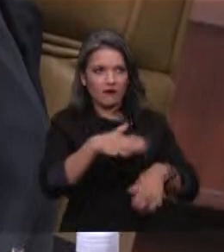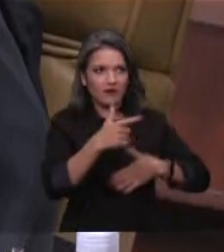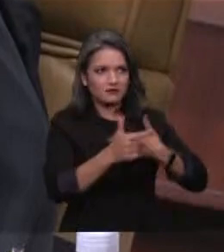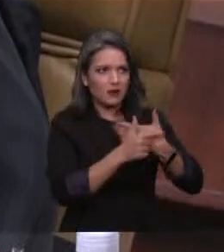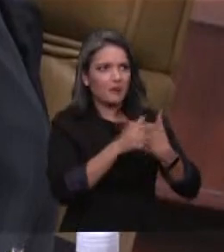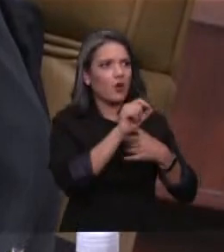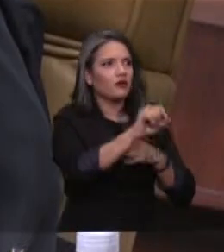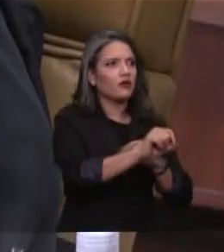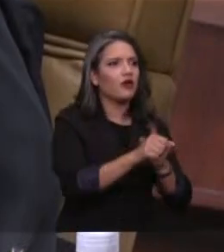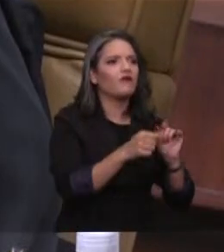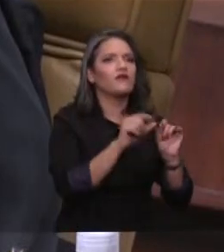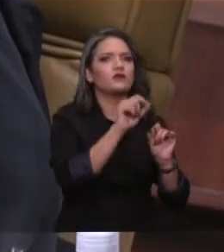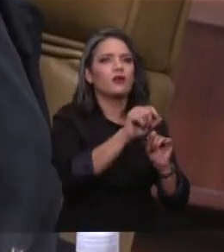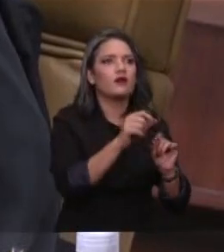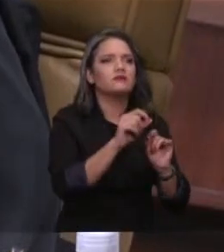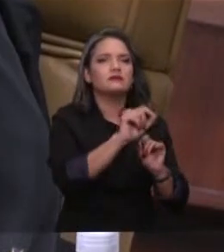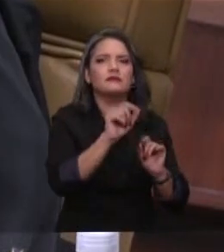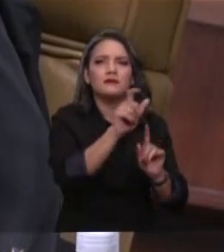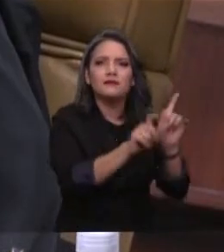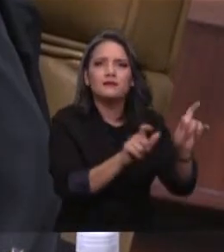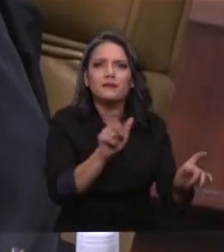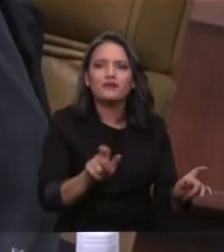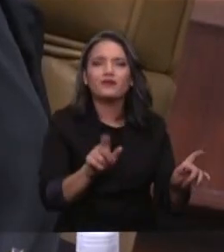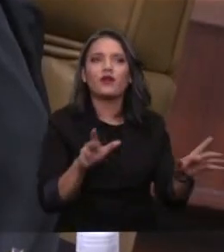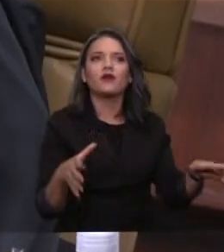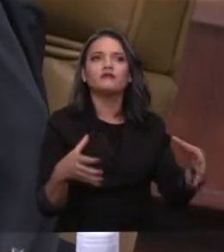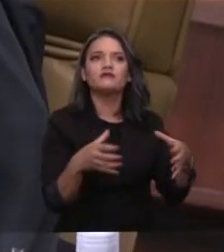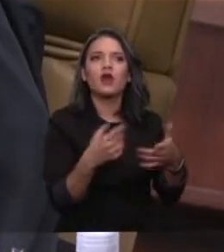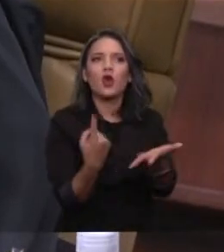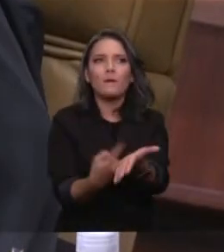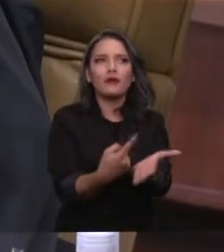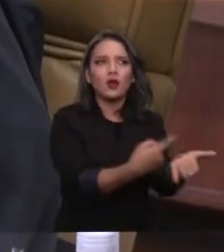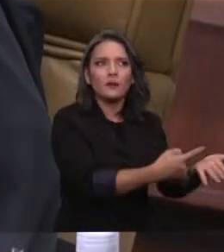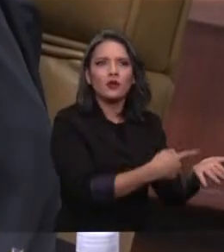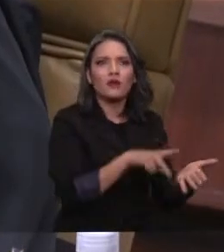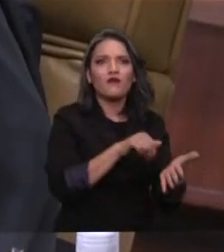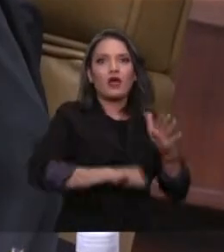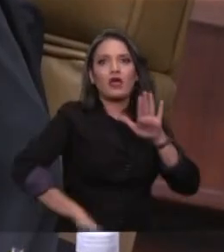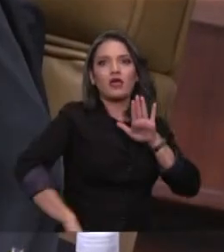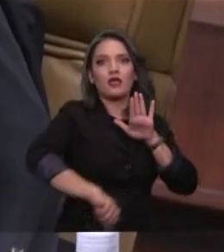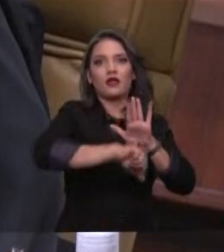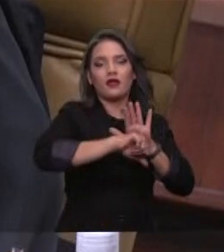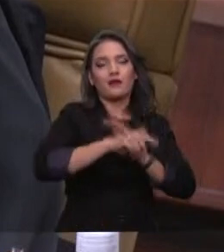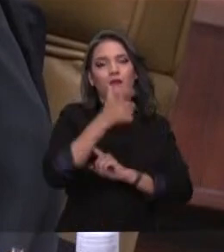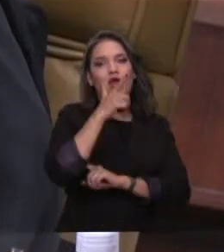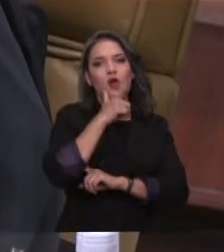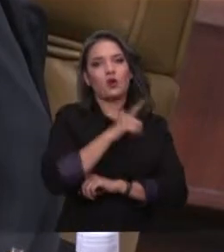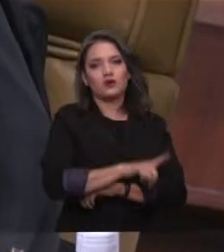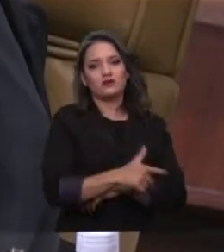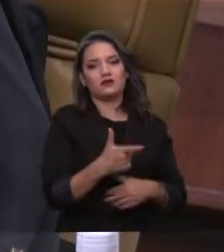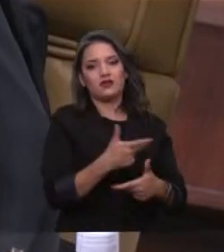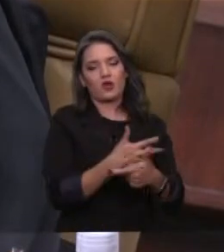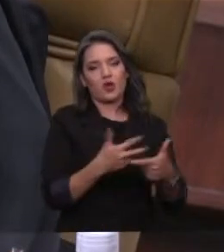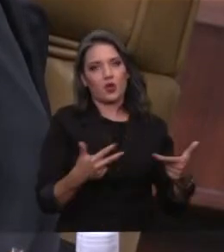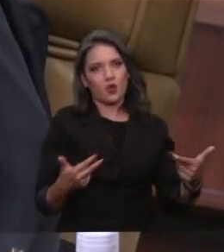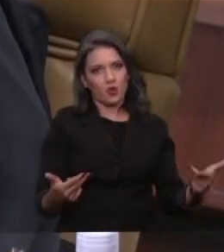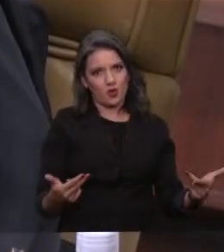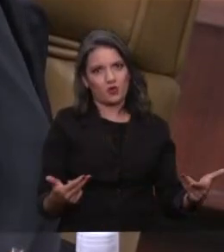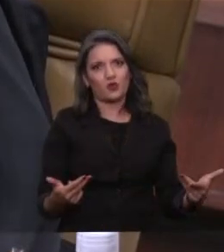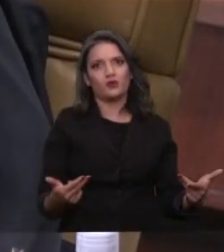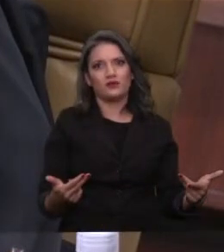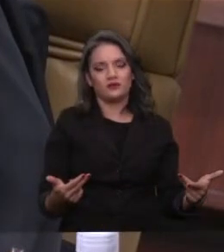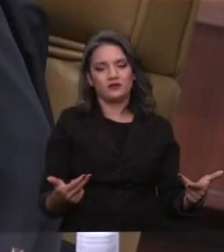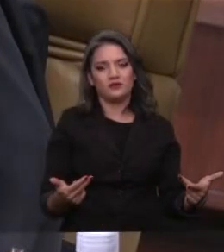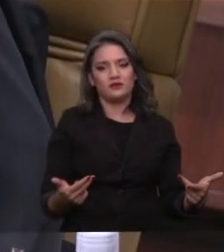uma indeterminada série de crimes como meio para a obtenção de vantagens de qualquer